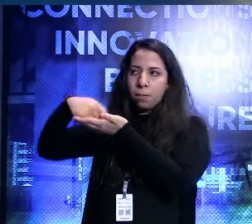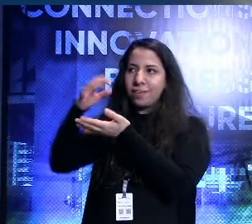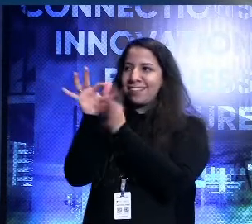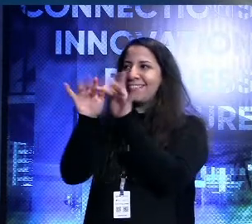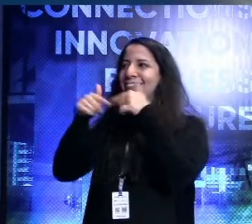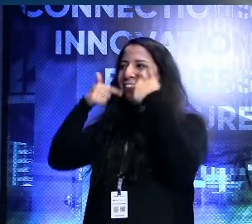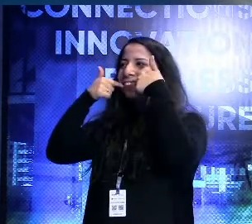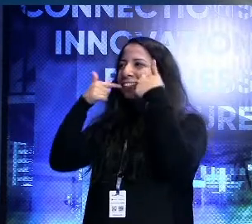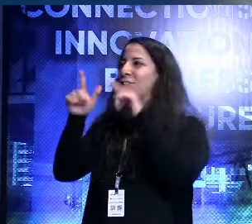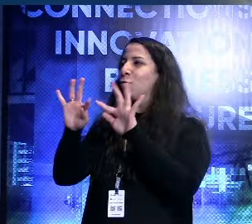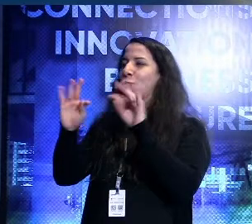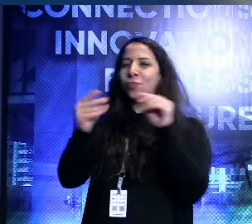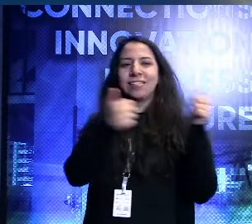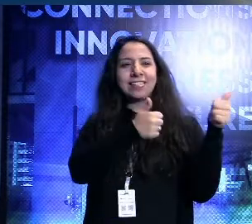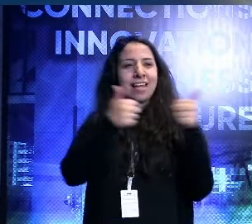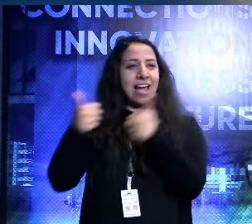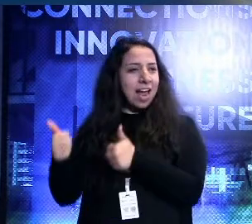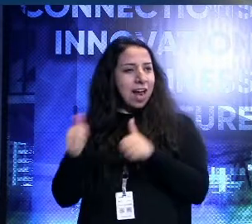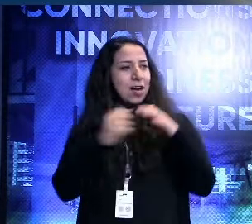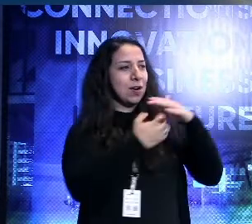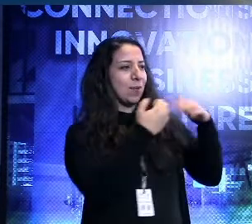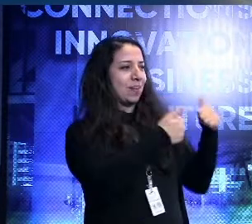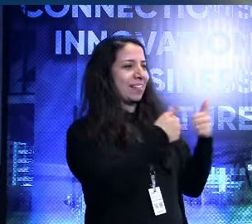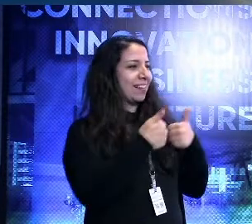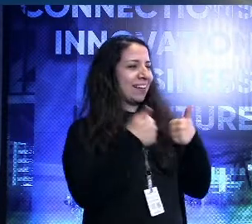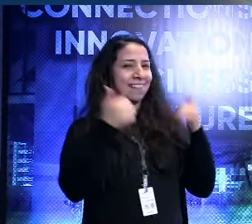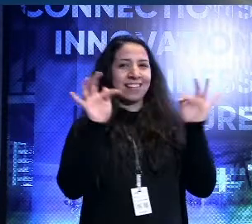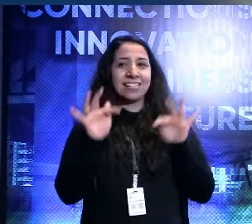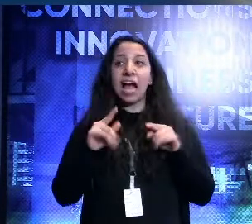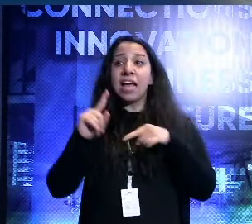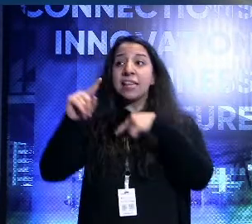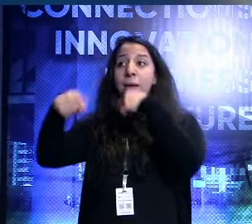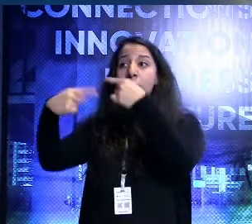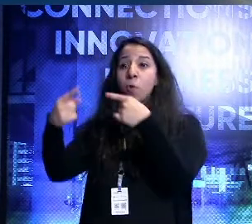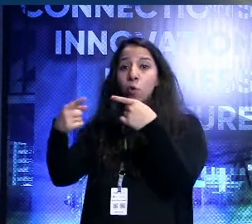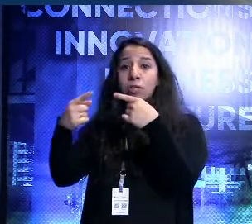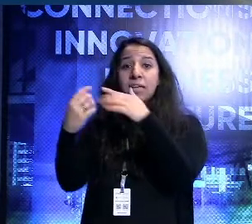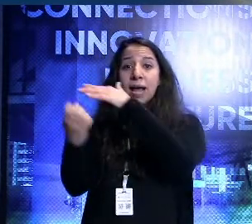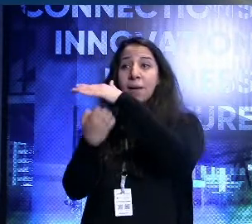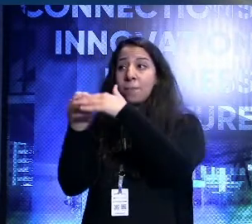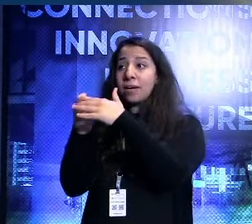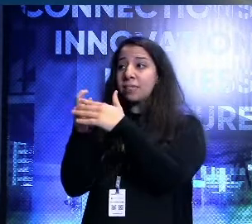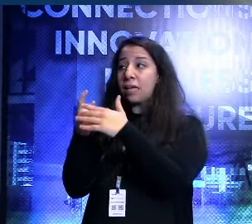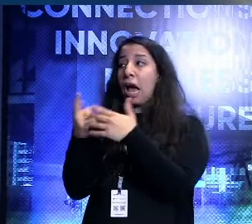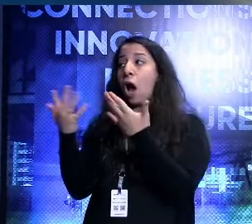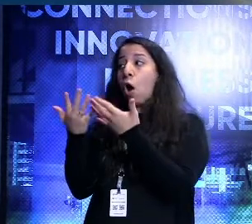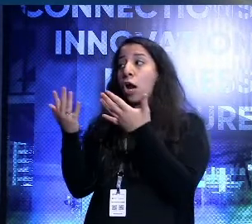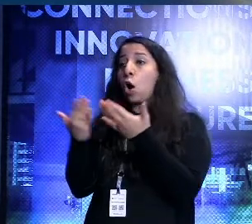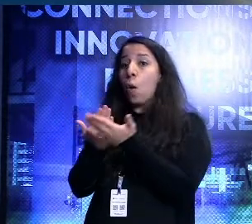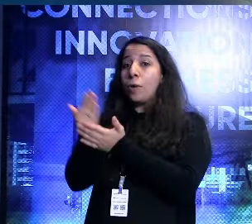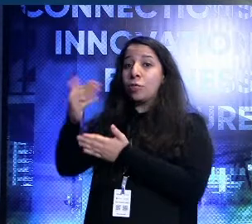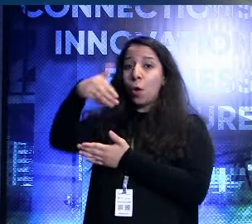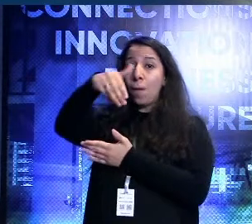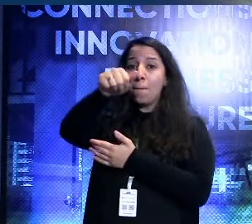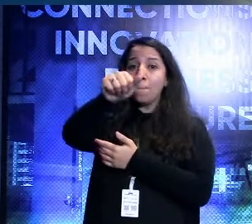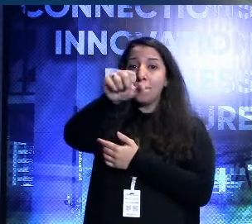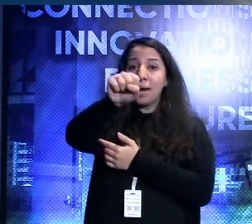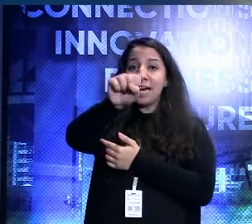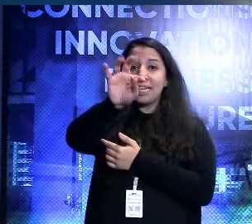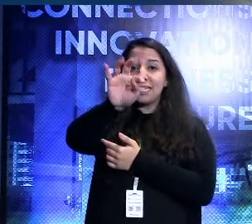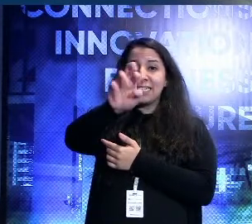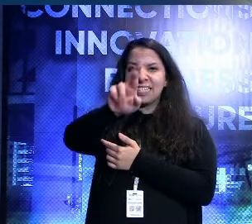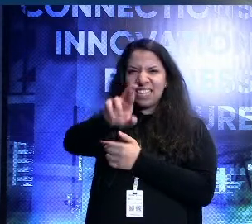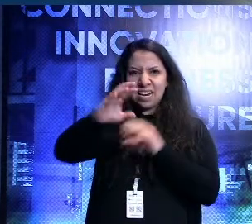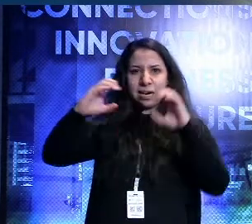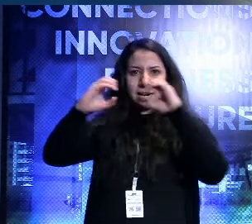empresa feliz, faturando, e de repente 6 meses depois a empresa fecha uma parceria com a Mastercard e fala, cara, agora está na hora de a gente começar a receber com a Mastercard,